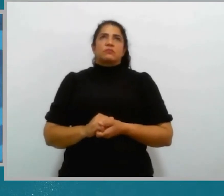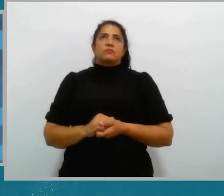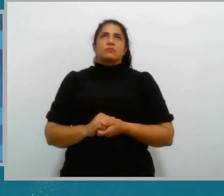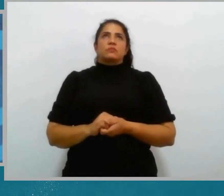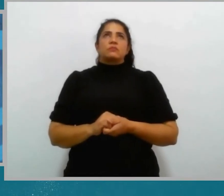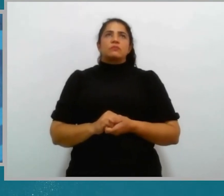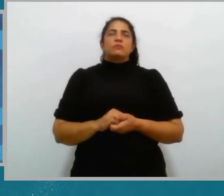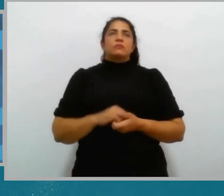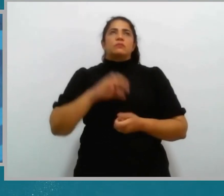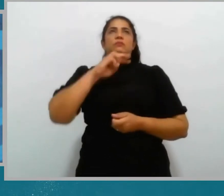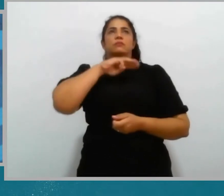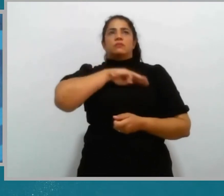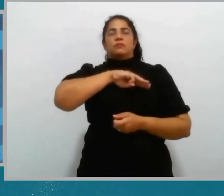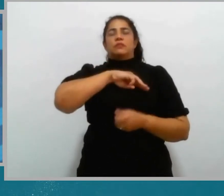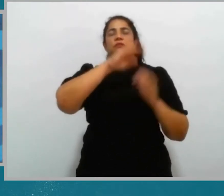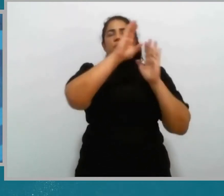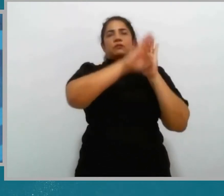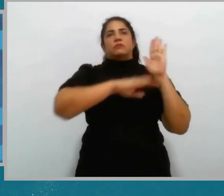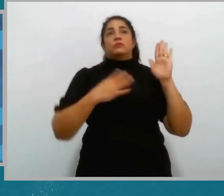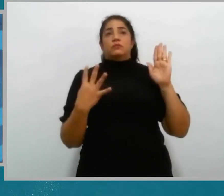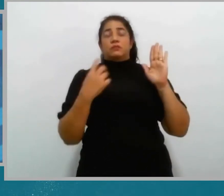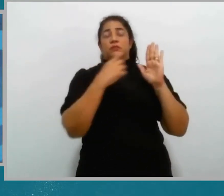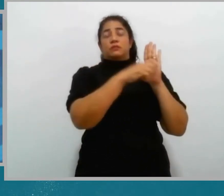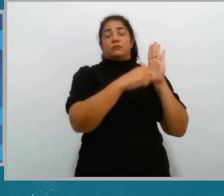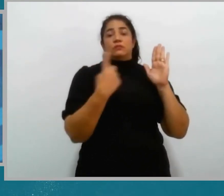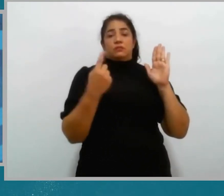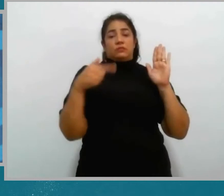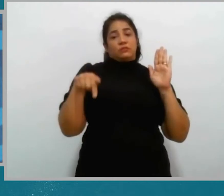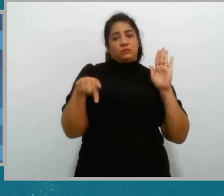Mateus 4,17.